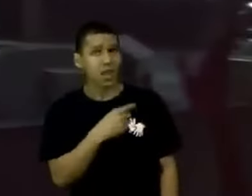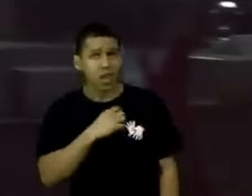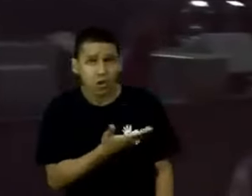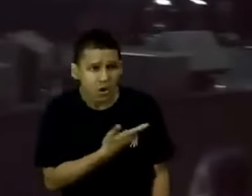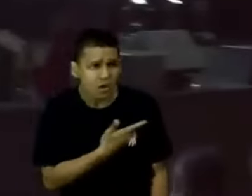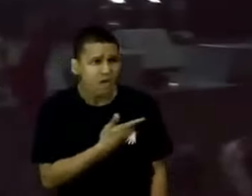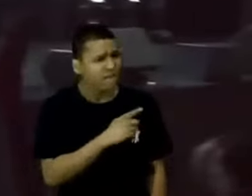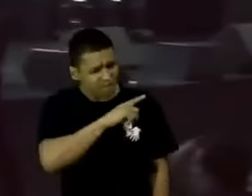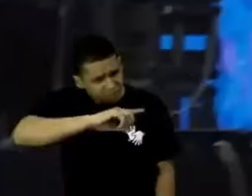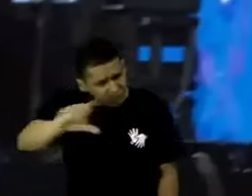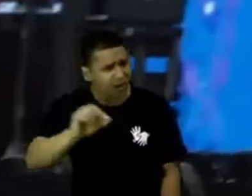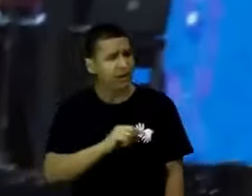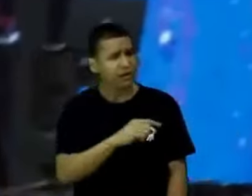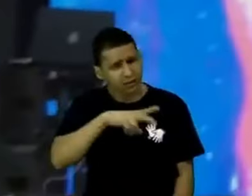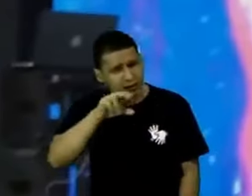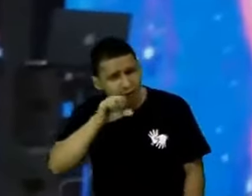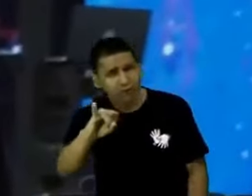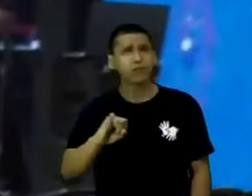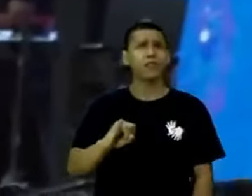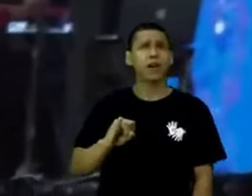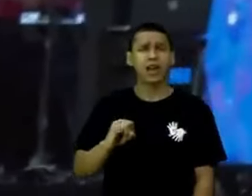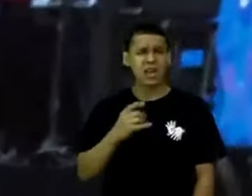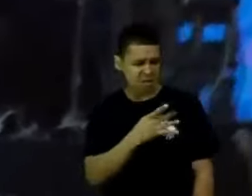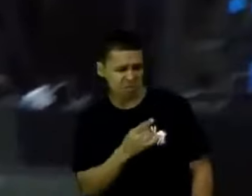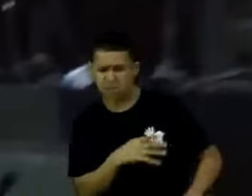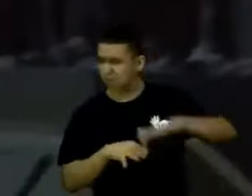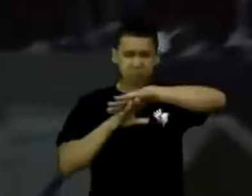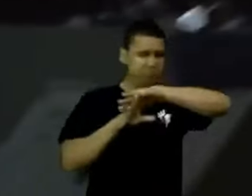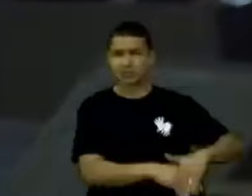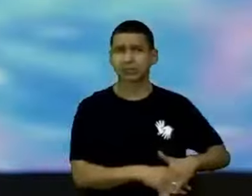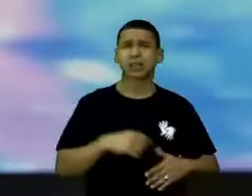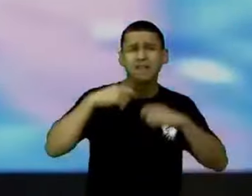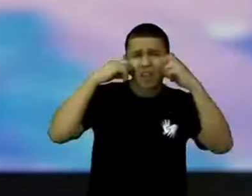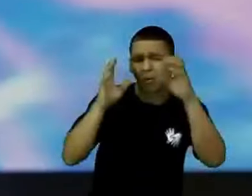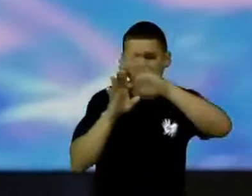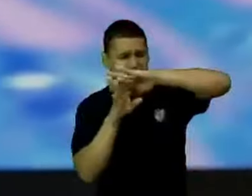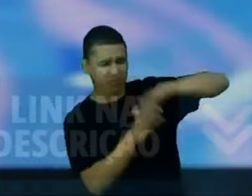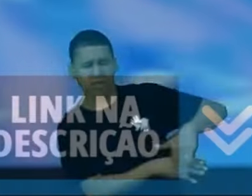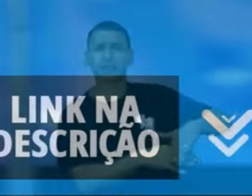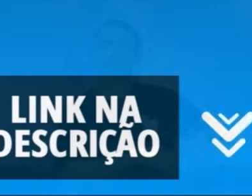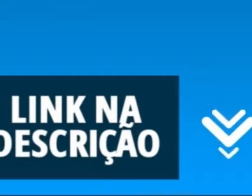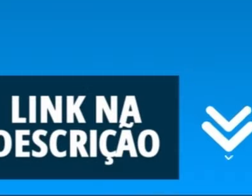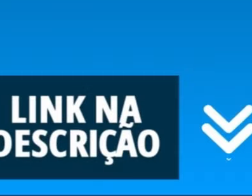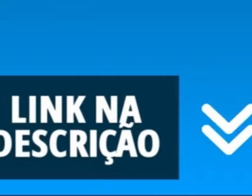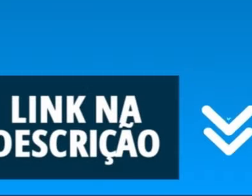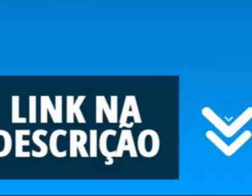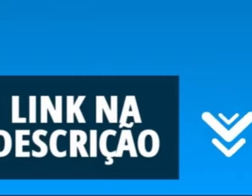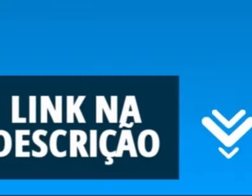entra no Jordão, entra. Sem medo, sem vergonha. Vai.